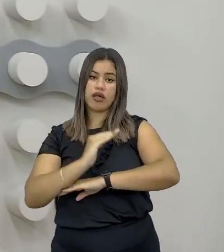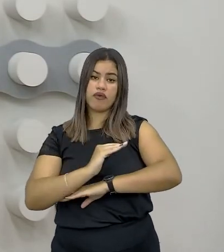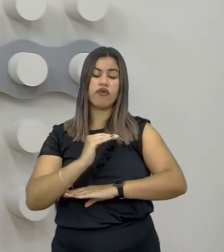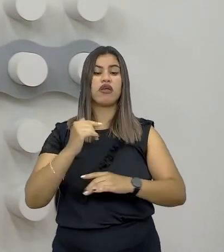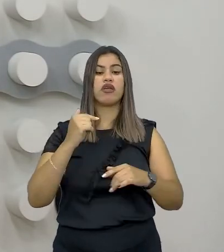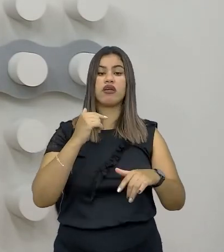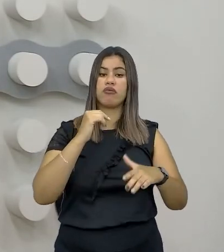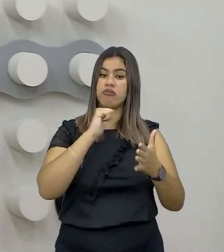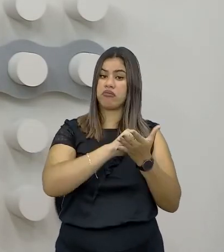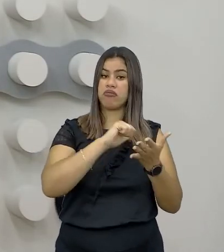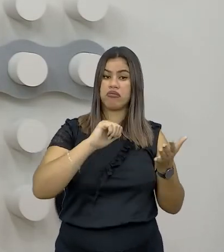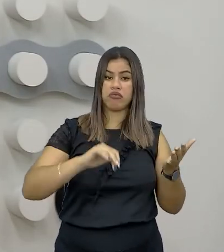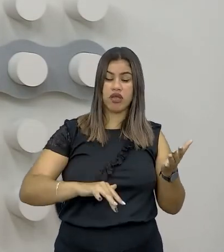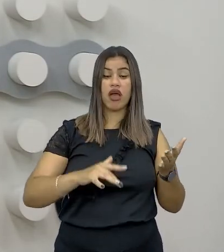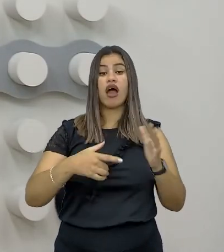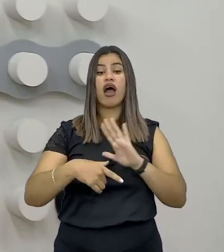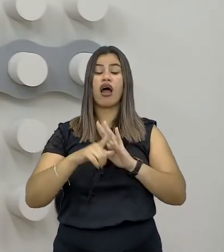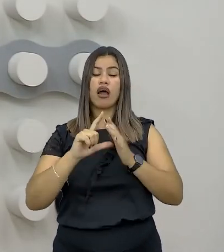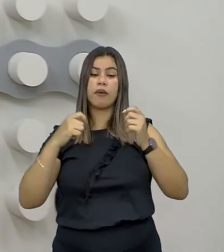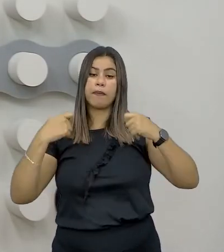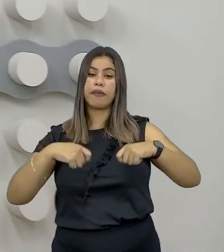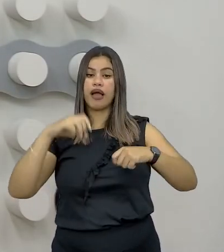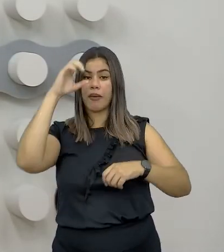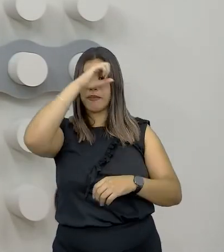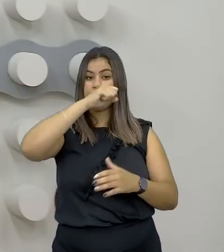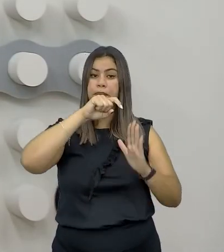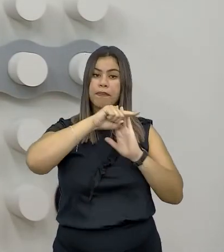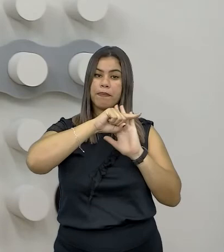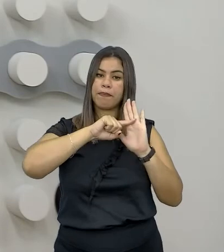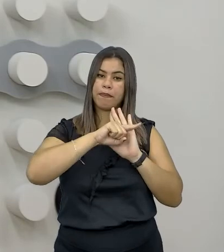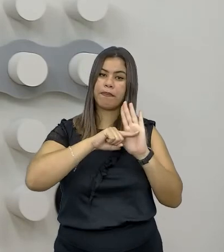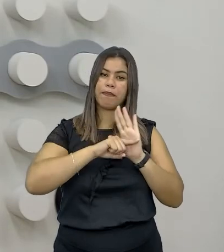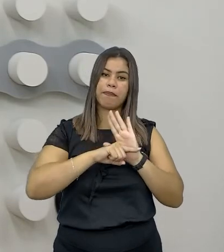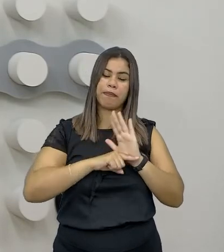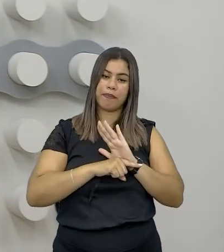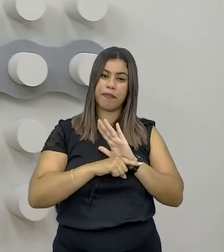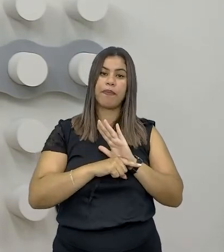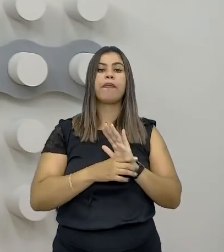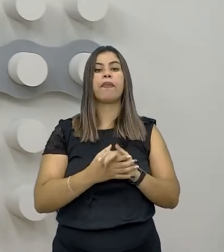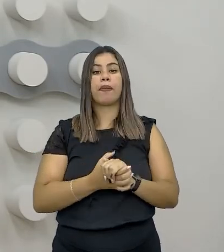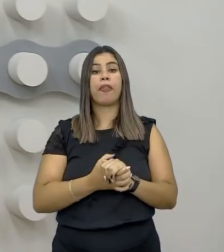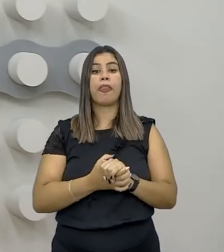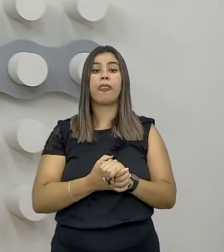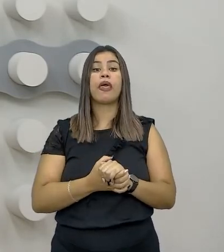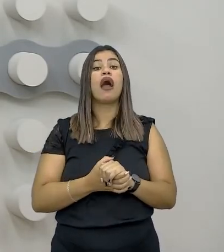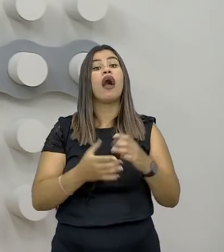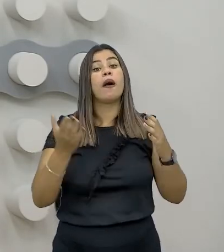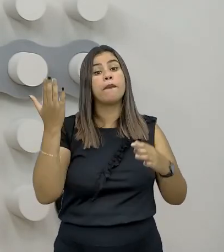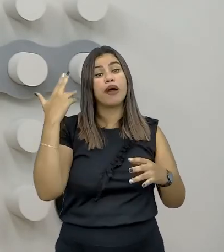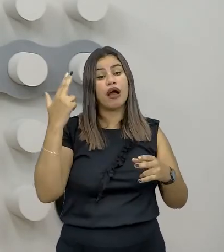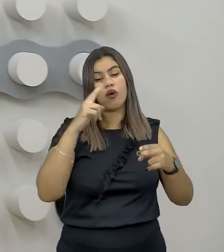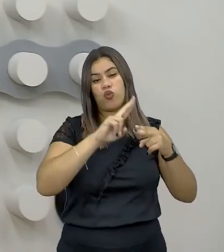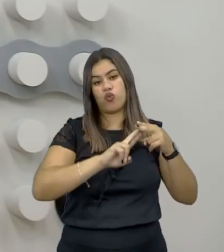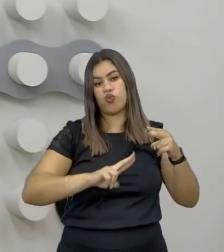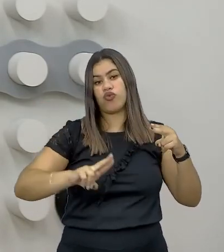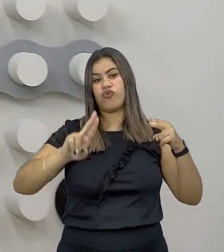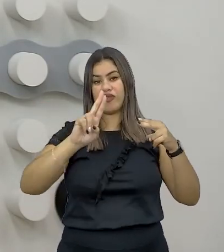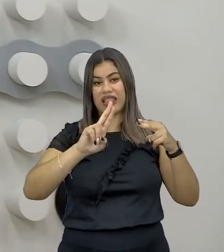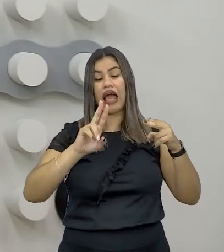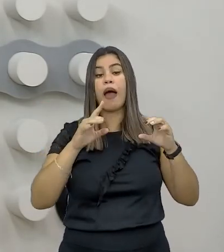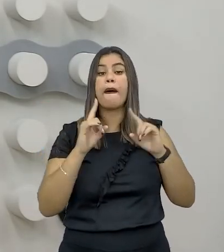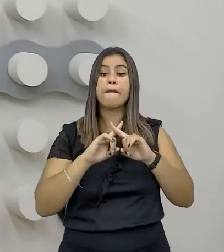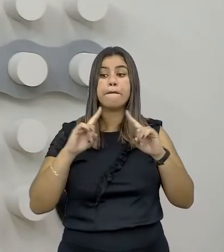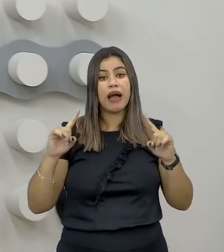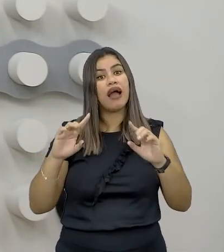vai aprender a pesquisar, tá certo? Algo que era convencionalmente feito na universidade, mas não, pode ser feito